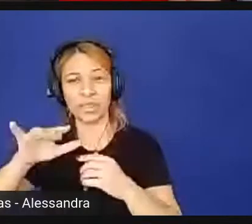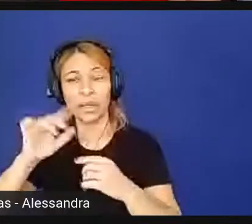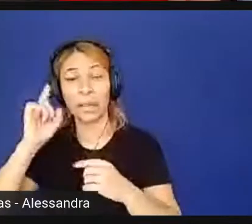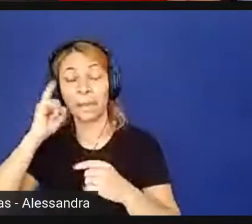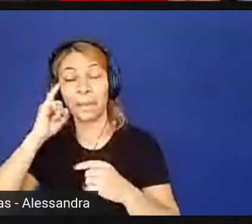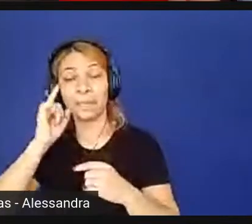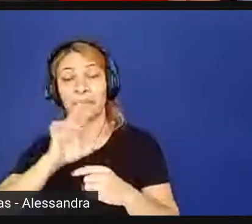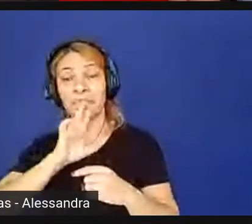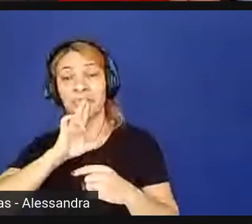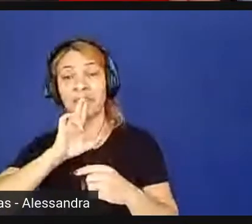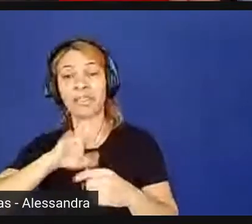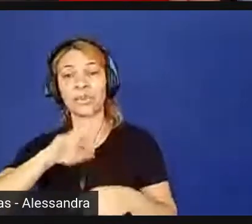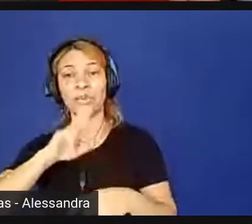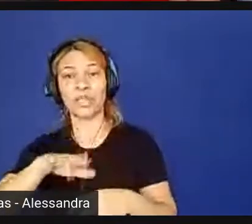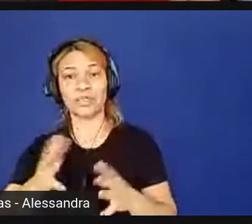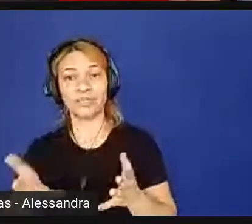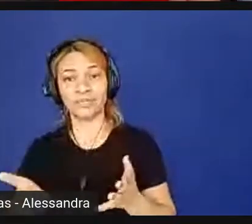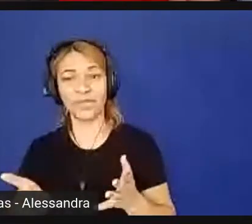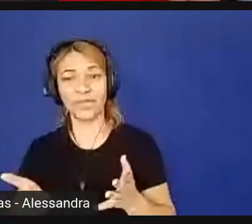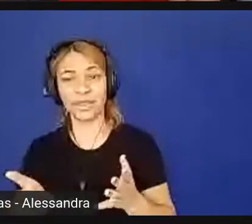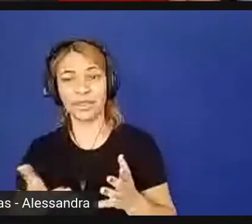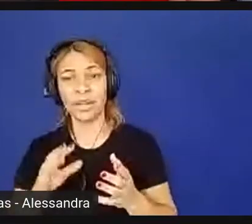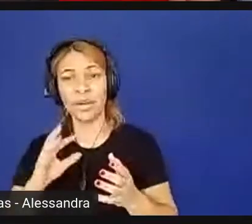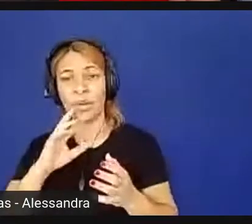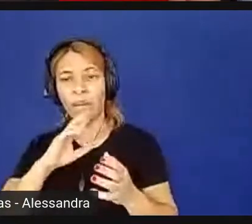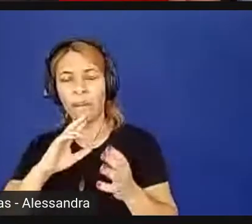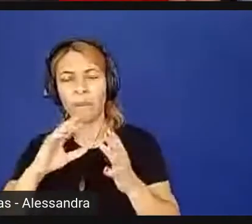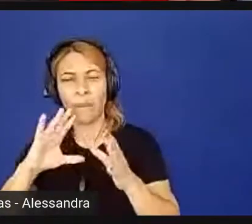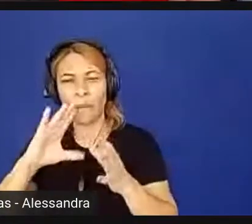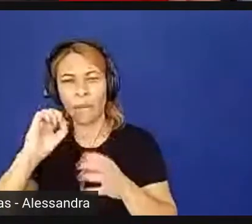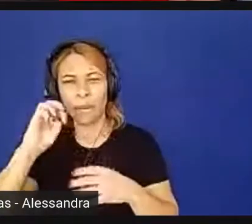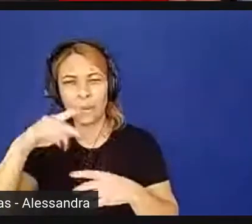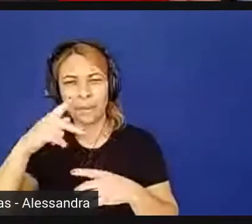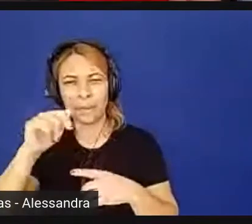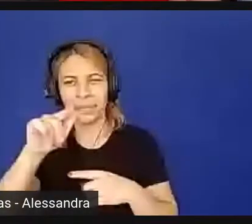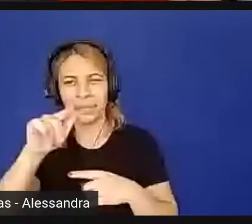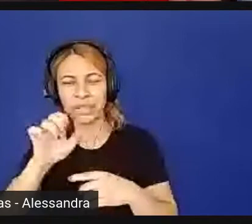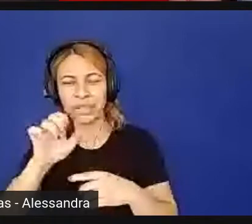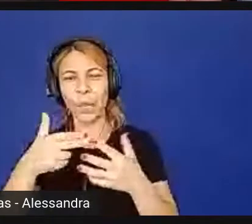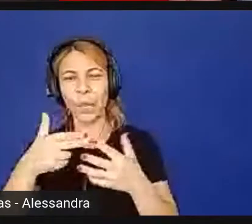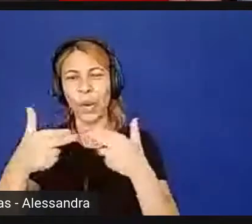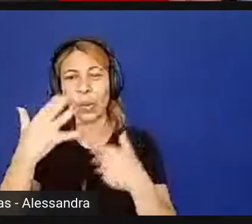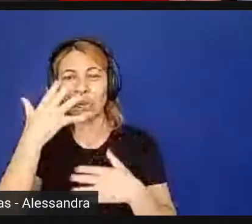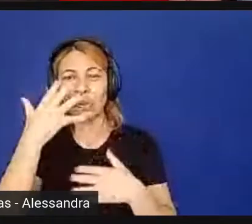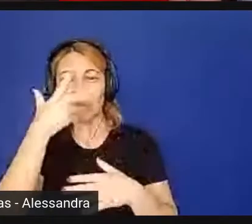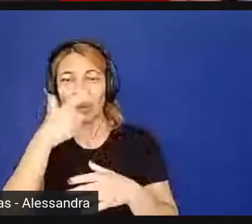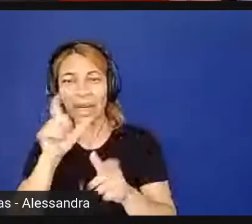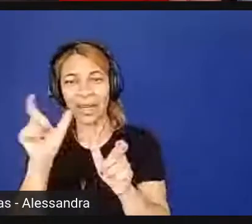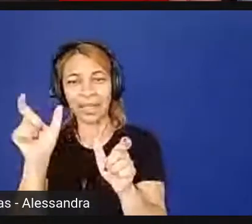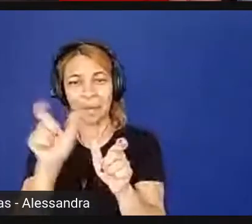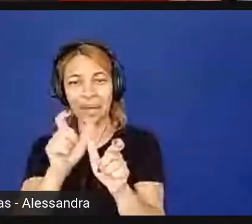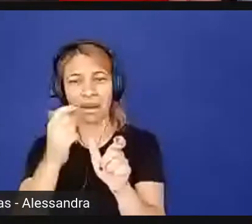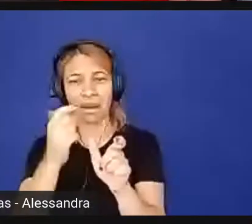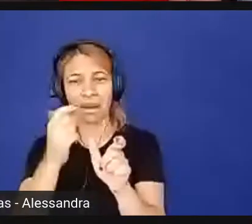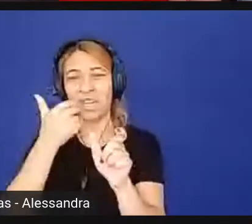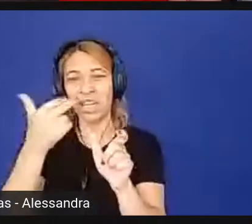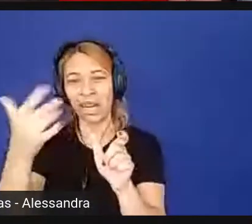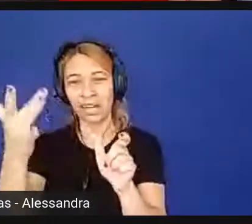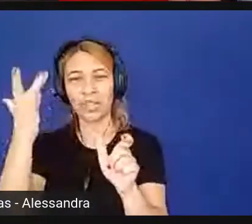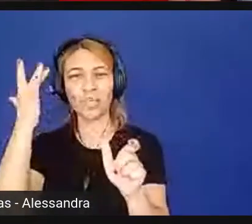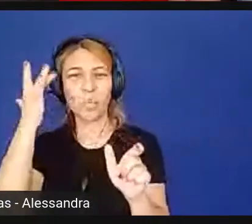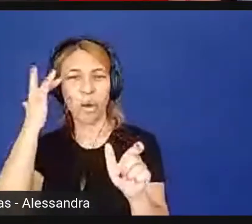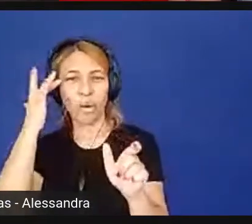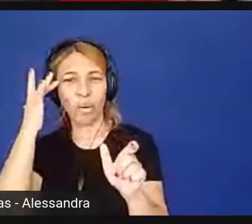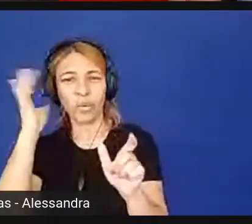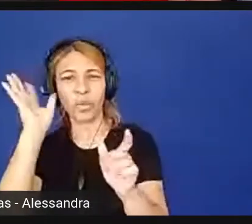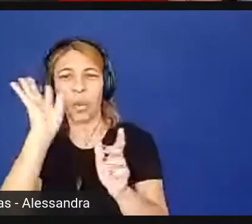você falou. Gente, compliance não é uma coisa bonita com um nome estrangeiro, moderno, todo mundo faz agora, e um monte de